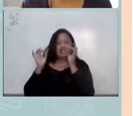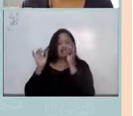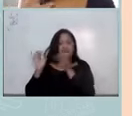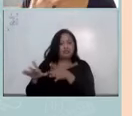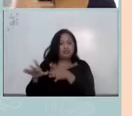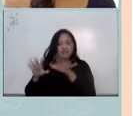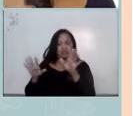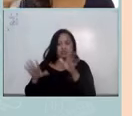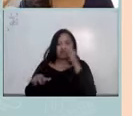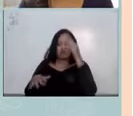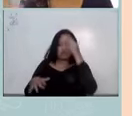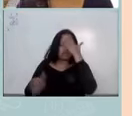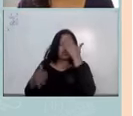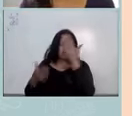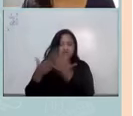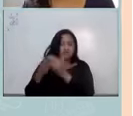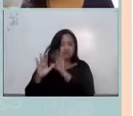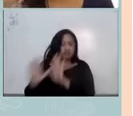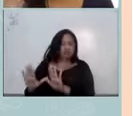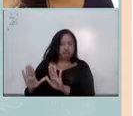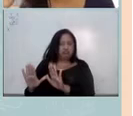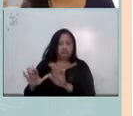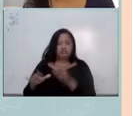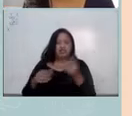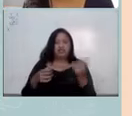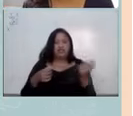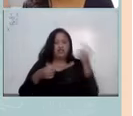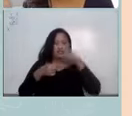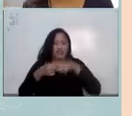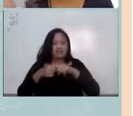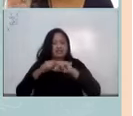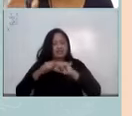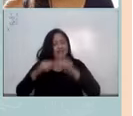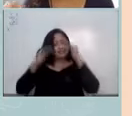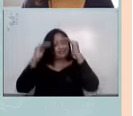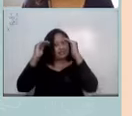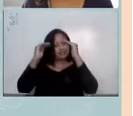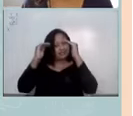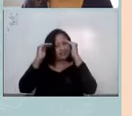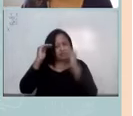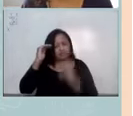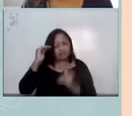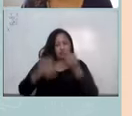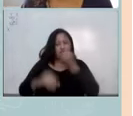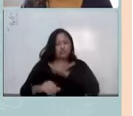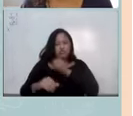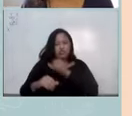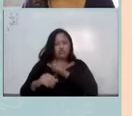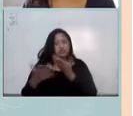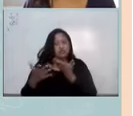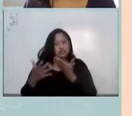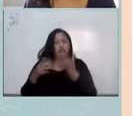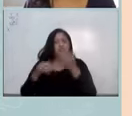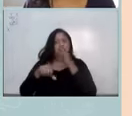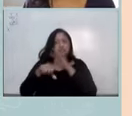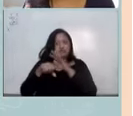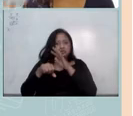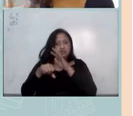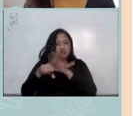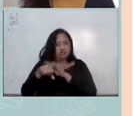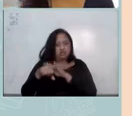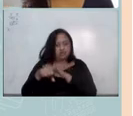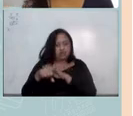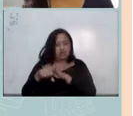de Pernambuco, voltadas para tentar combater, né, para tentar reduzir o número de casos dessas doenças, certo?